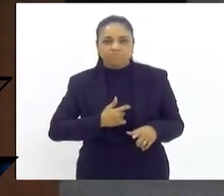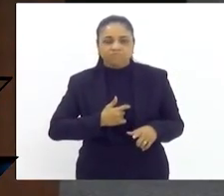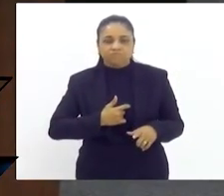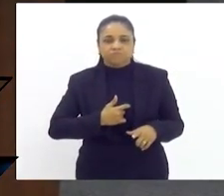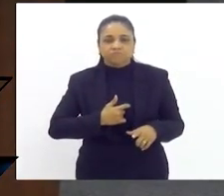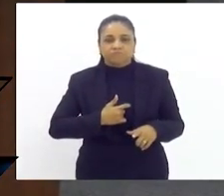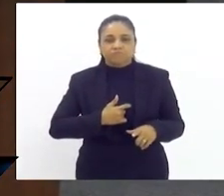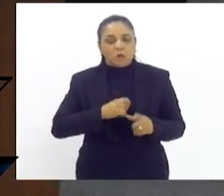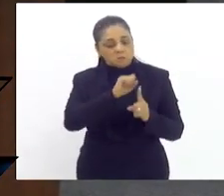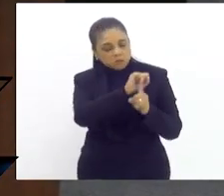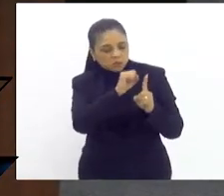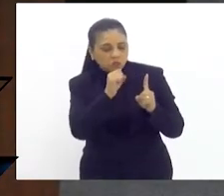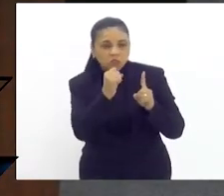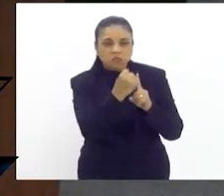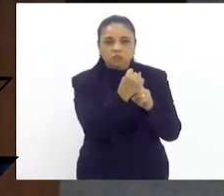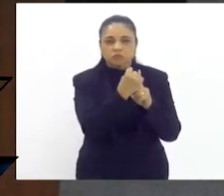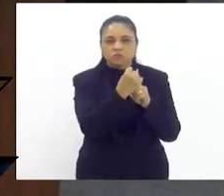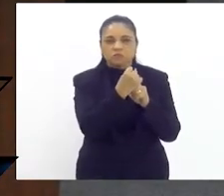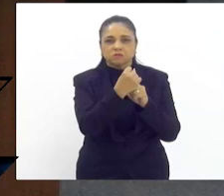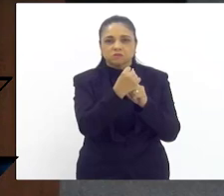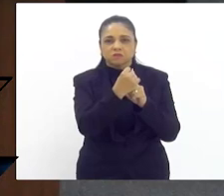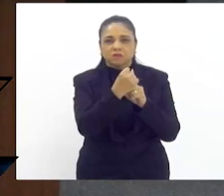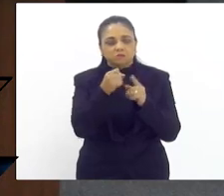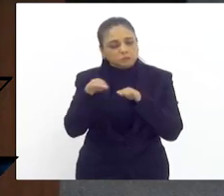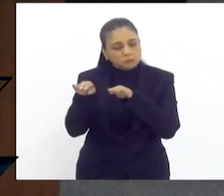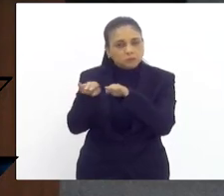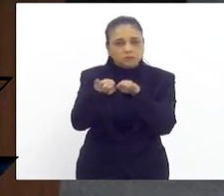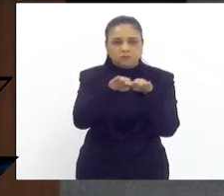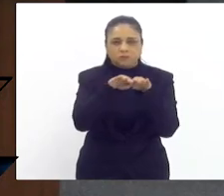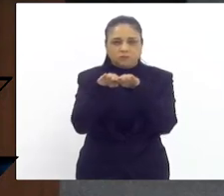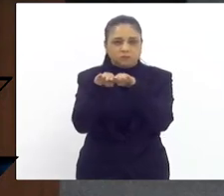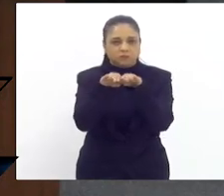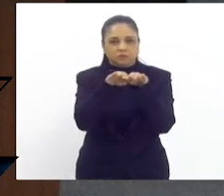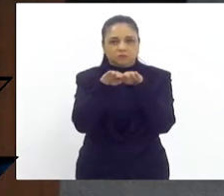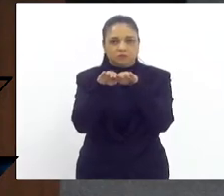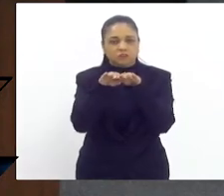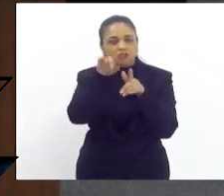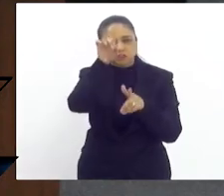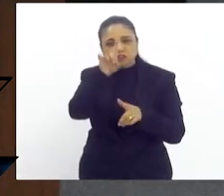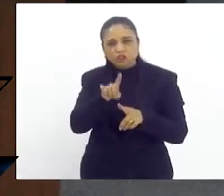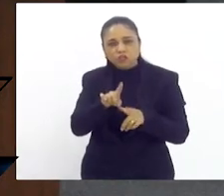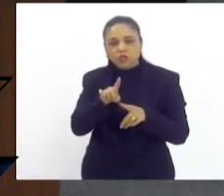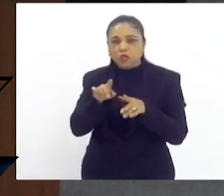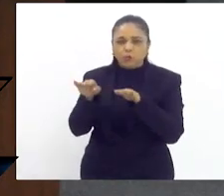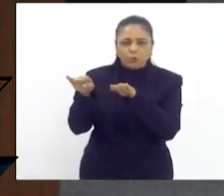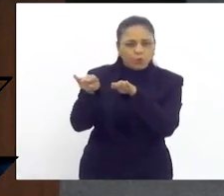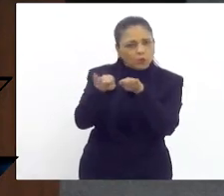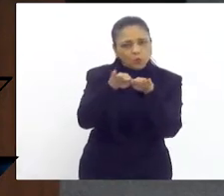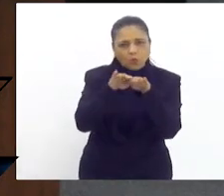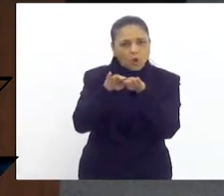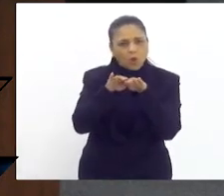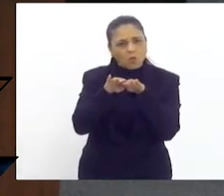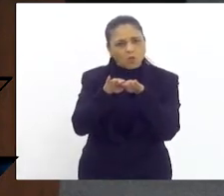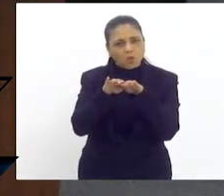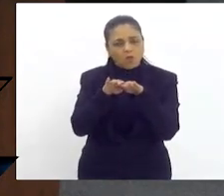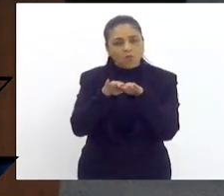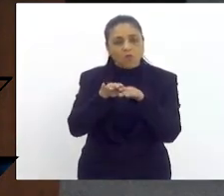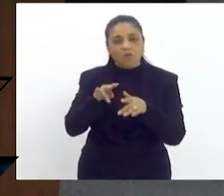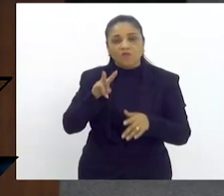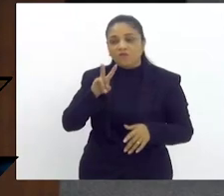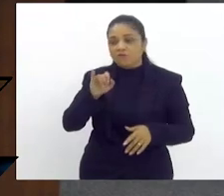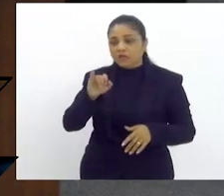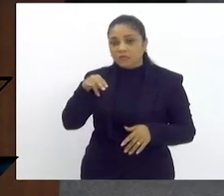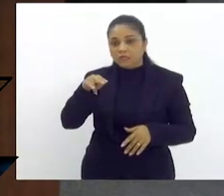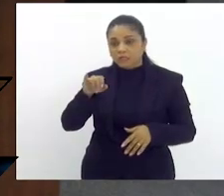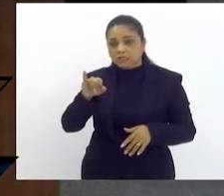uma sociedade igualitária uma sociedade com direito para todos e o Vinícius Júnior tem um trabalho